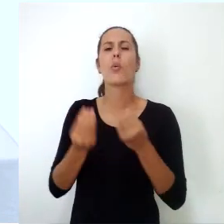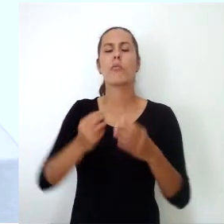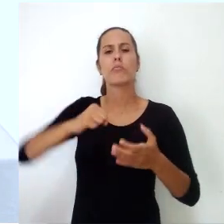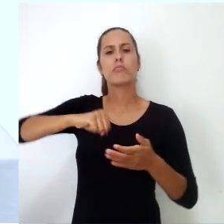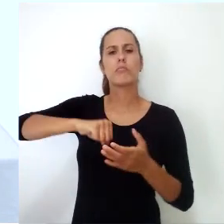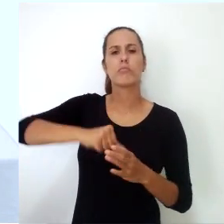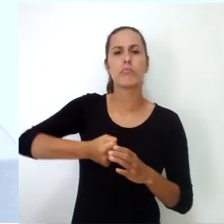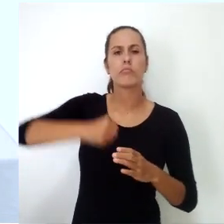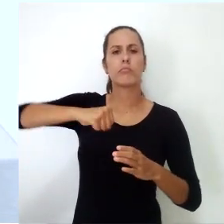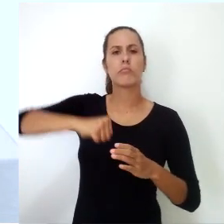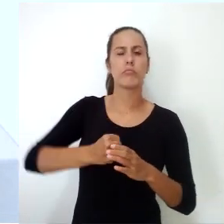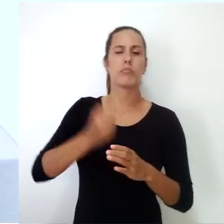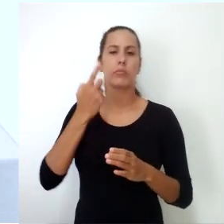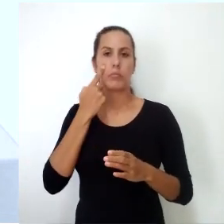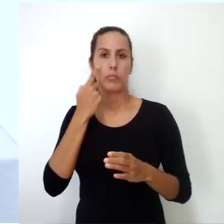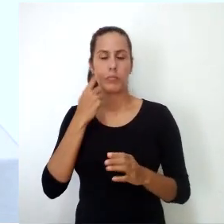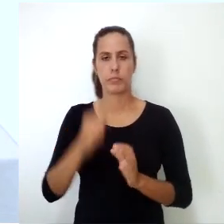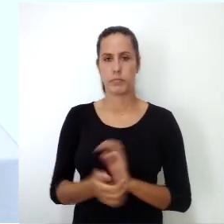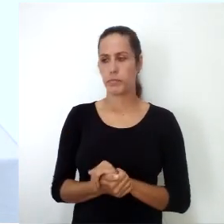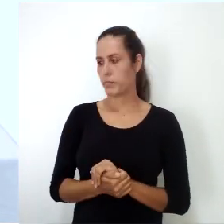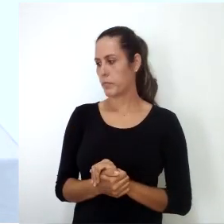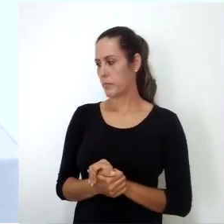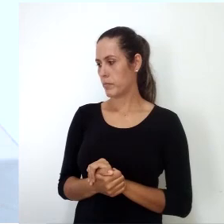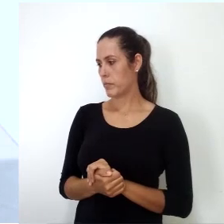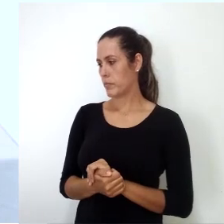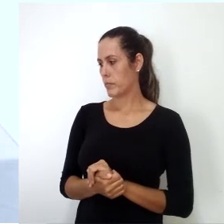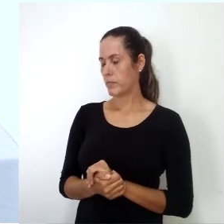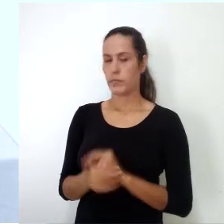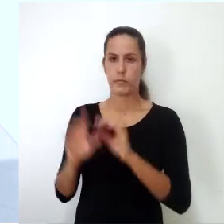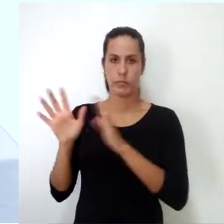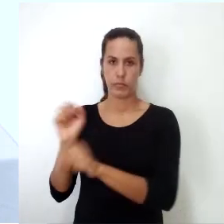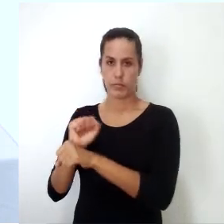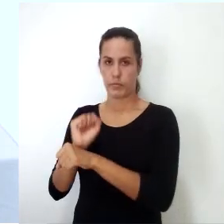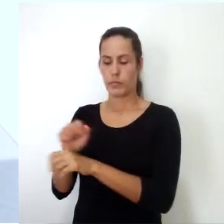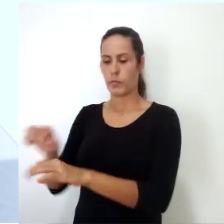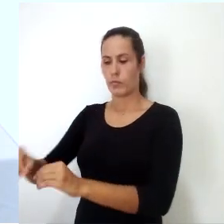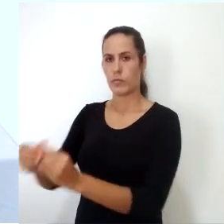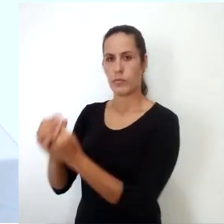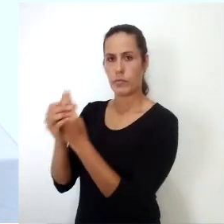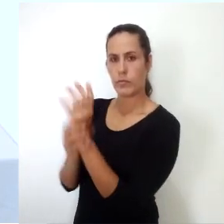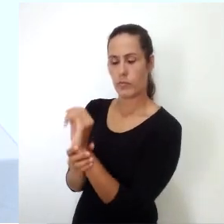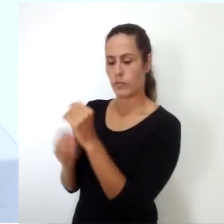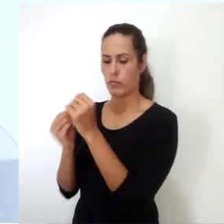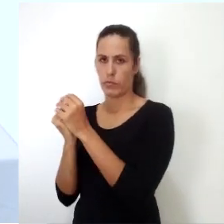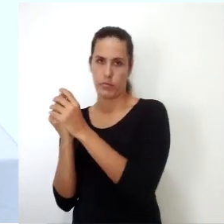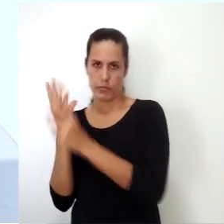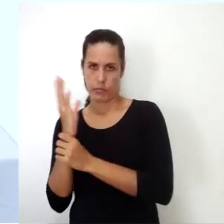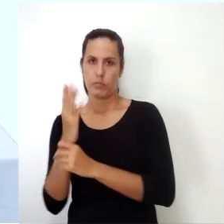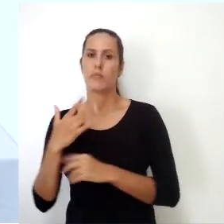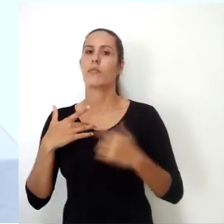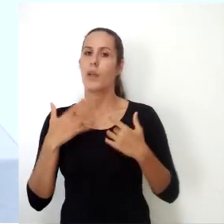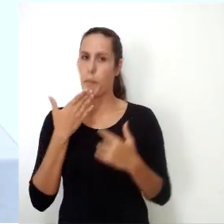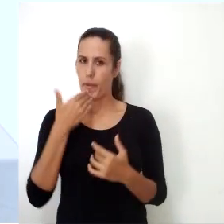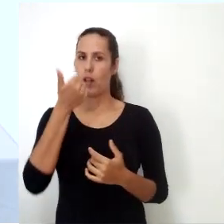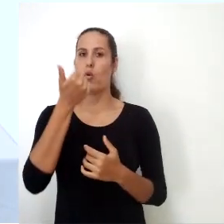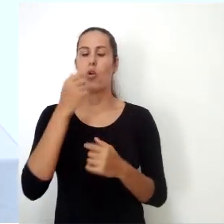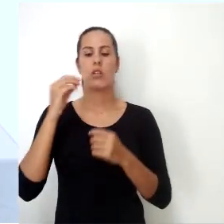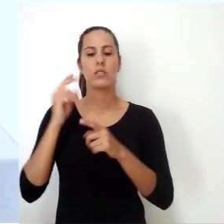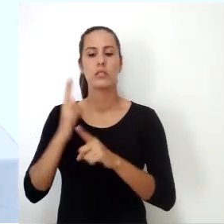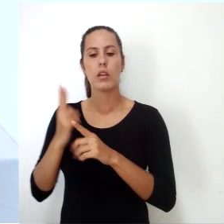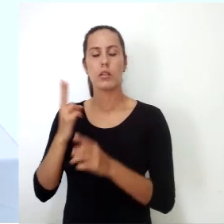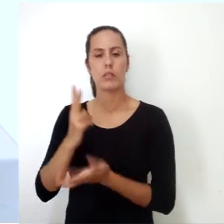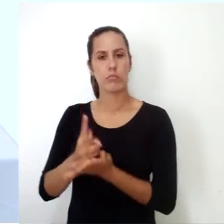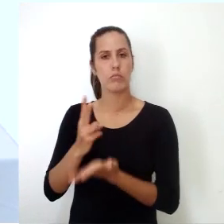para vocês o processo de maceração. Deixa eu colocar aqui a luvinha,